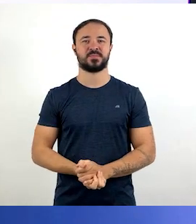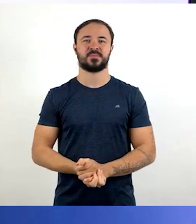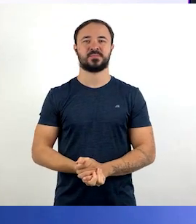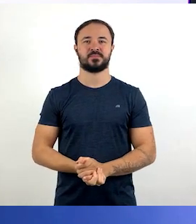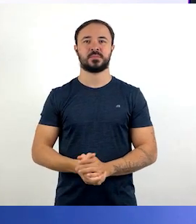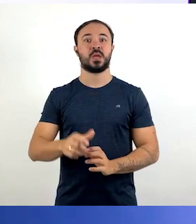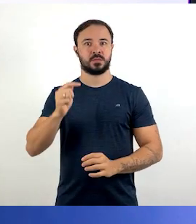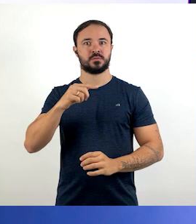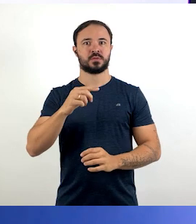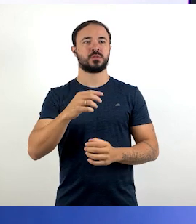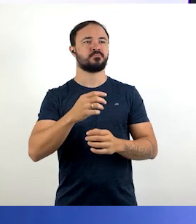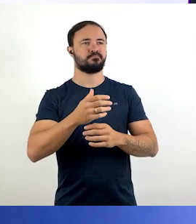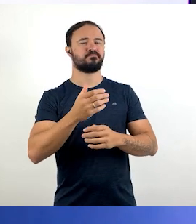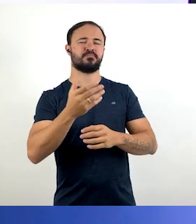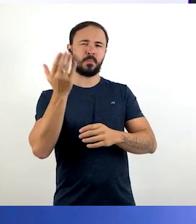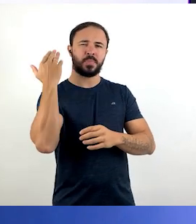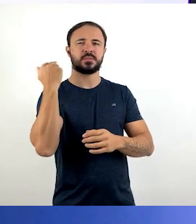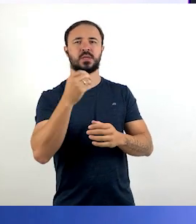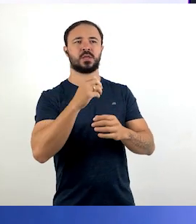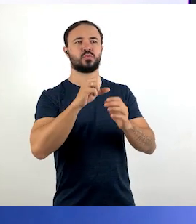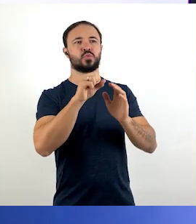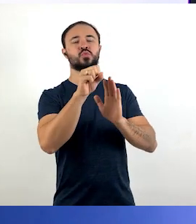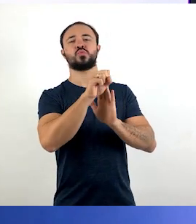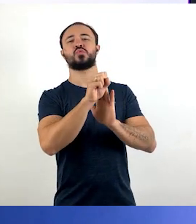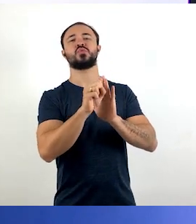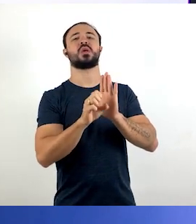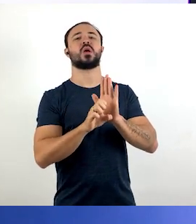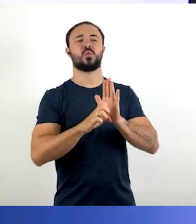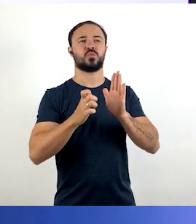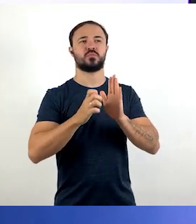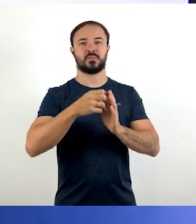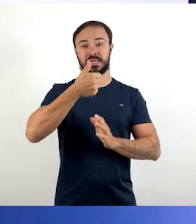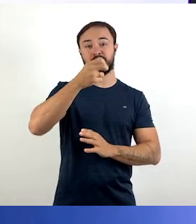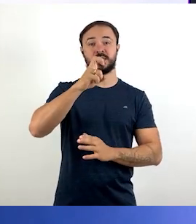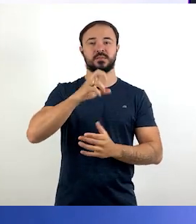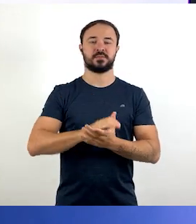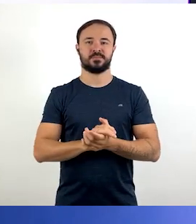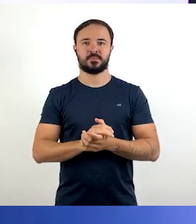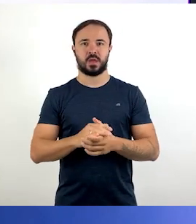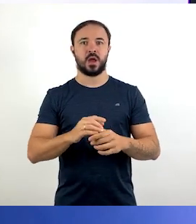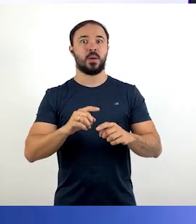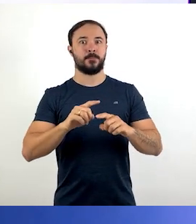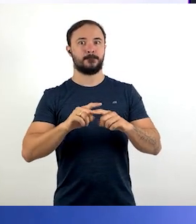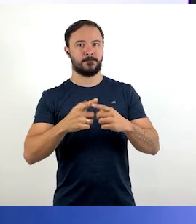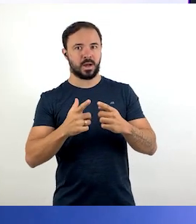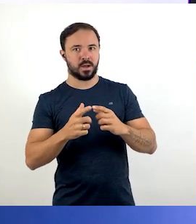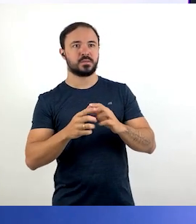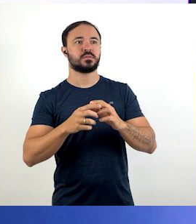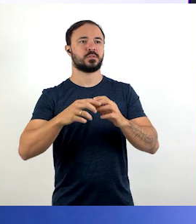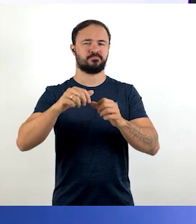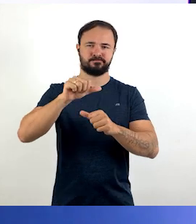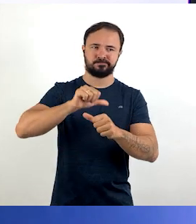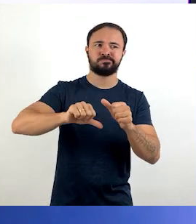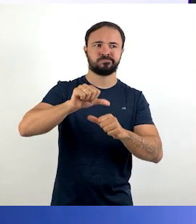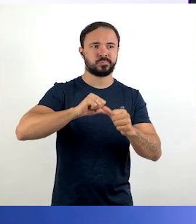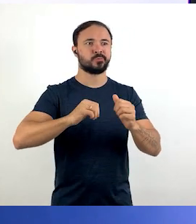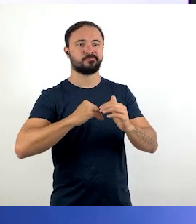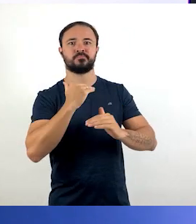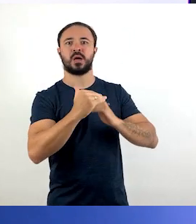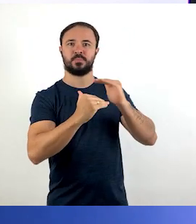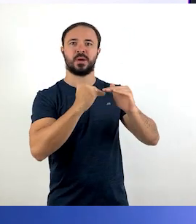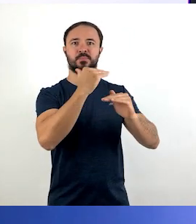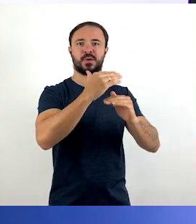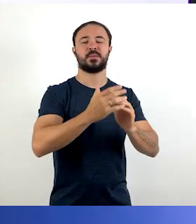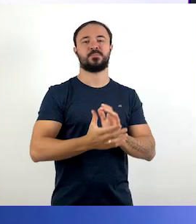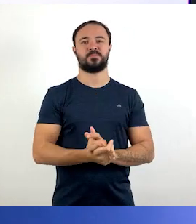civilização, isso já no século XV. Mas não parou por aí. A comunicação foi se expandindo cada